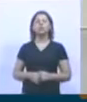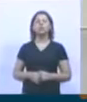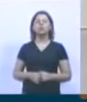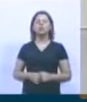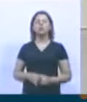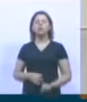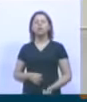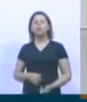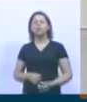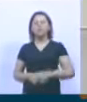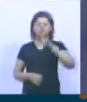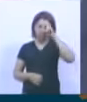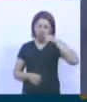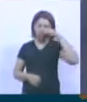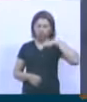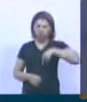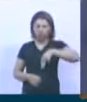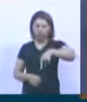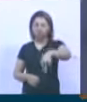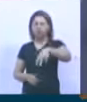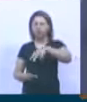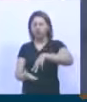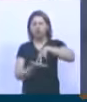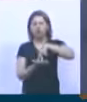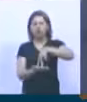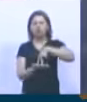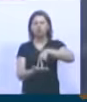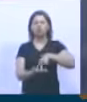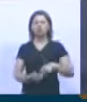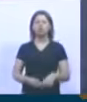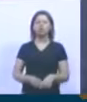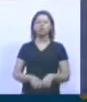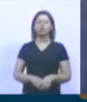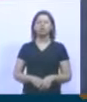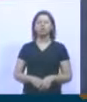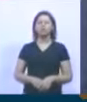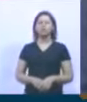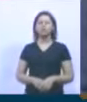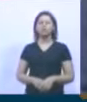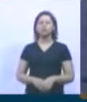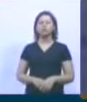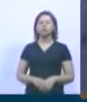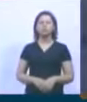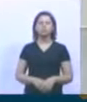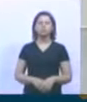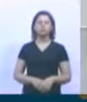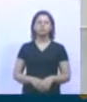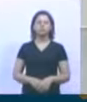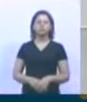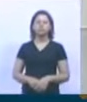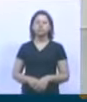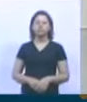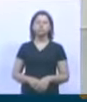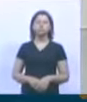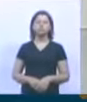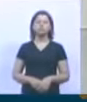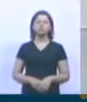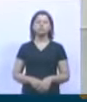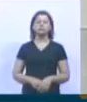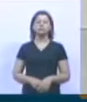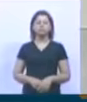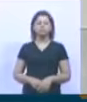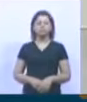para caminhar? No. Levante e ande, ele Jesus disse logo knew isso. That paralysis was only a symptom of an